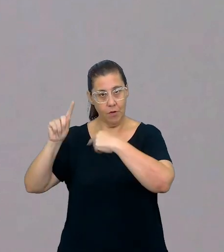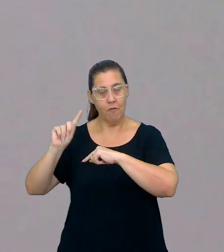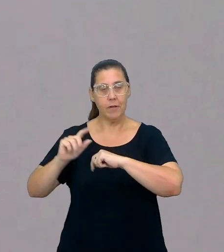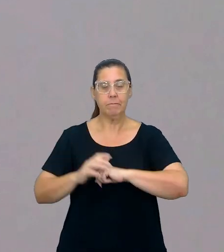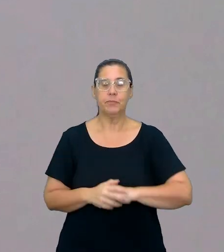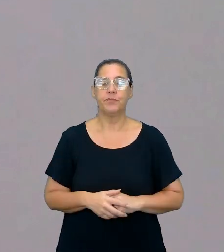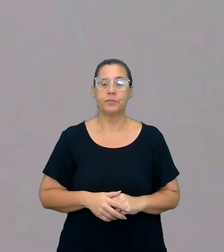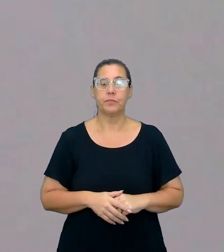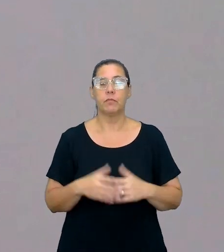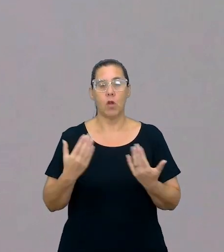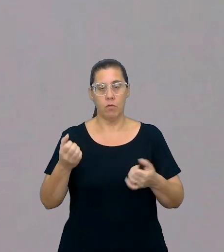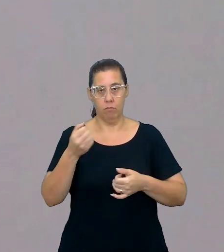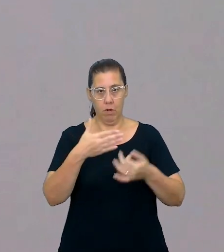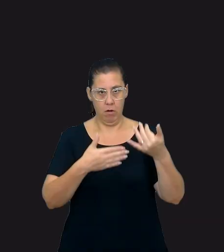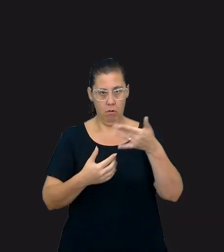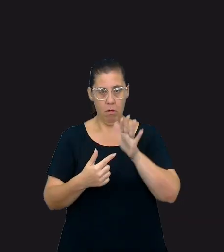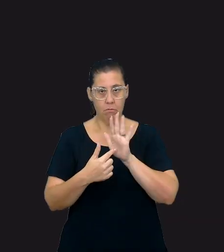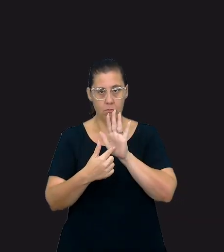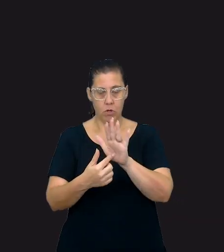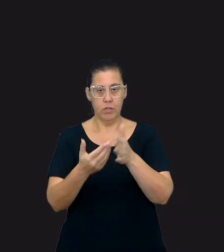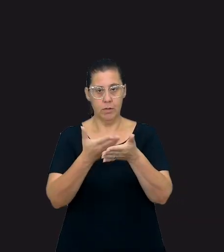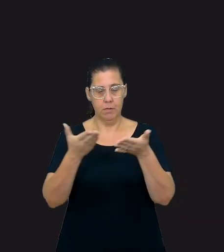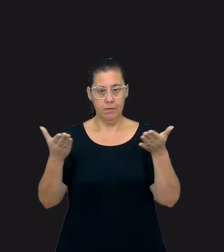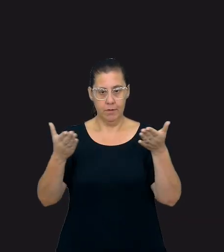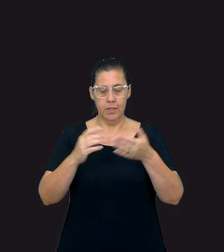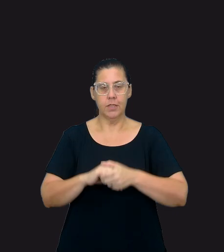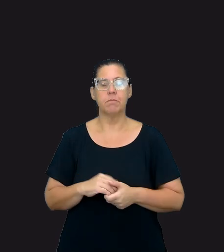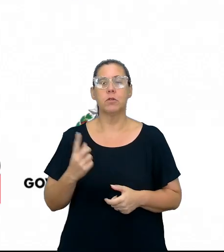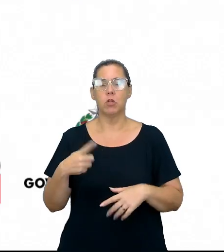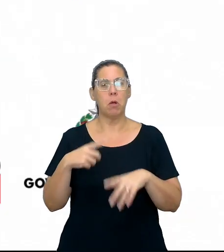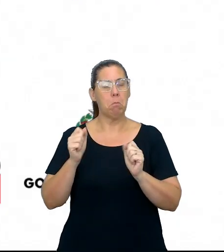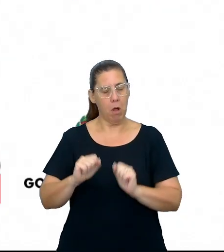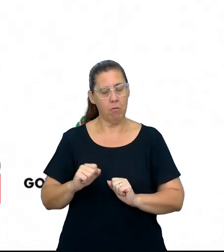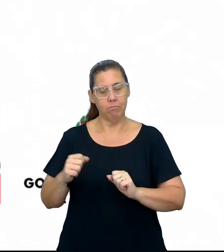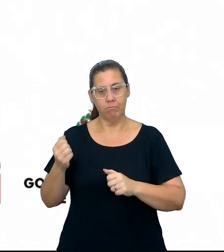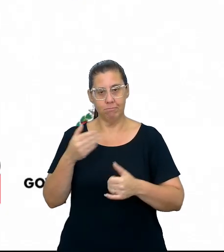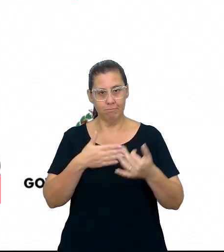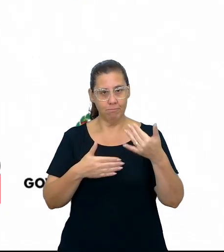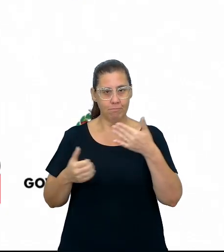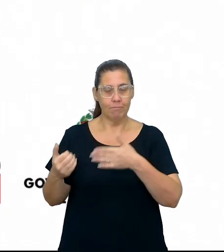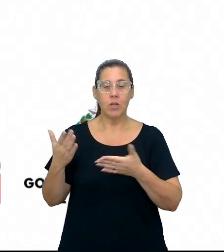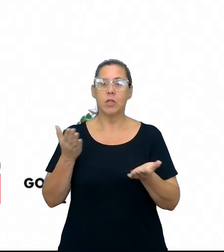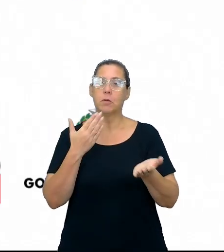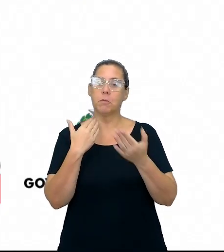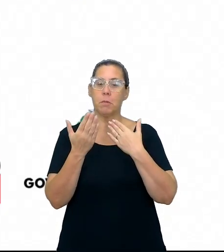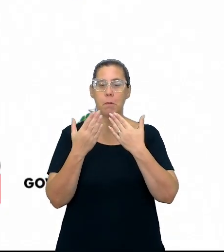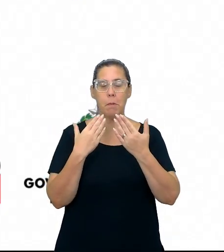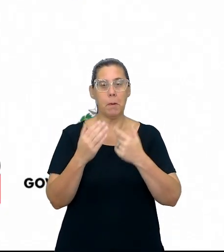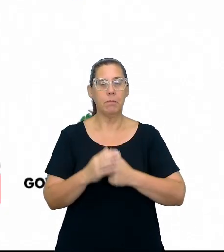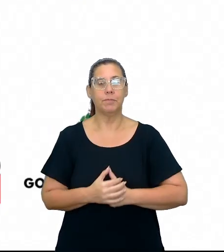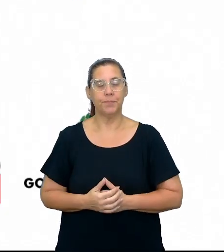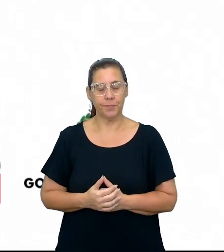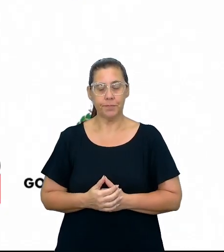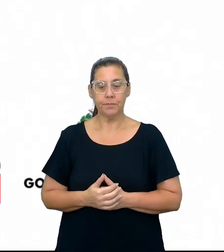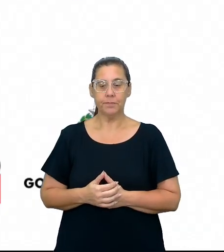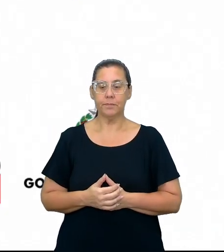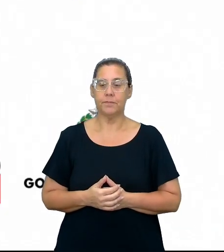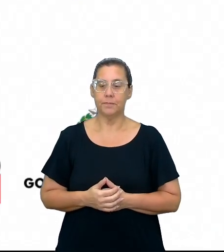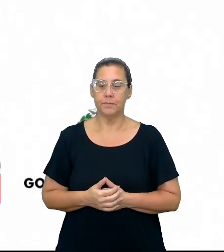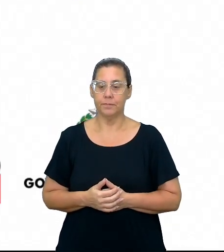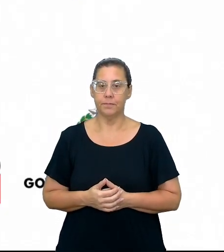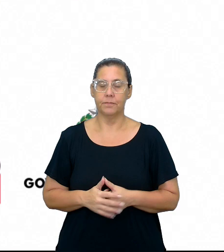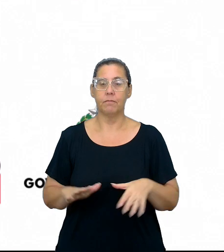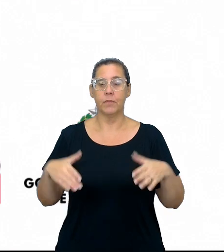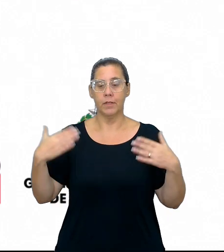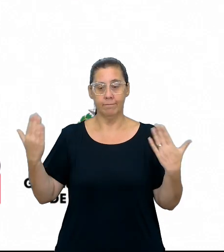mobilizar, ok? Vou compartilhar minha tela para que nós possamos avançar aí na nossa conversa. Bem,